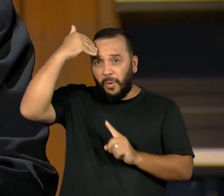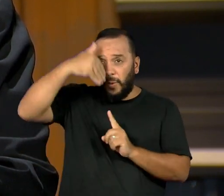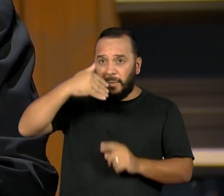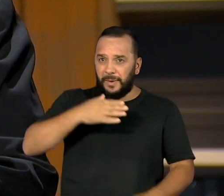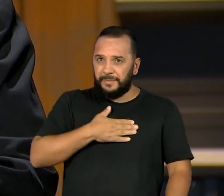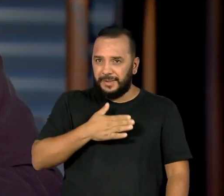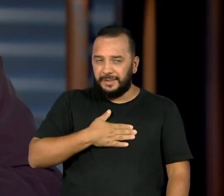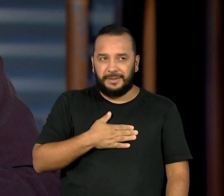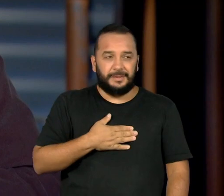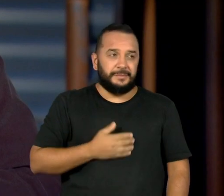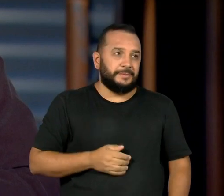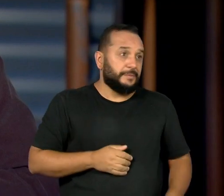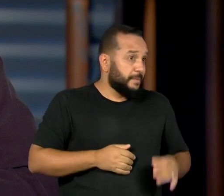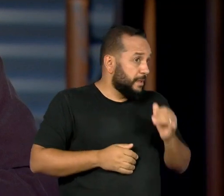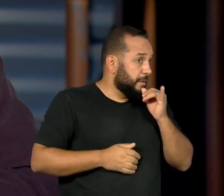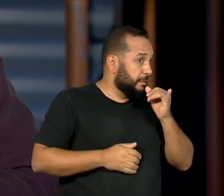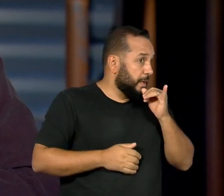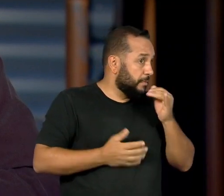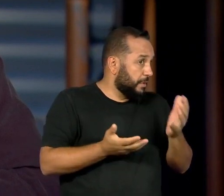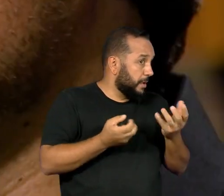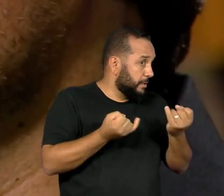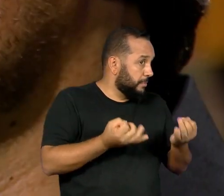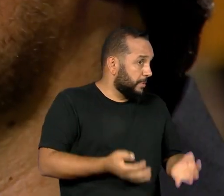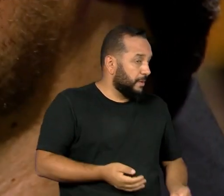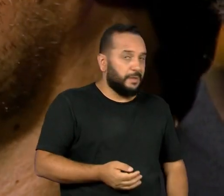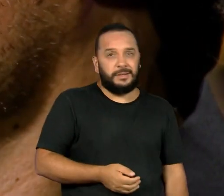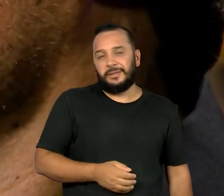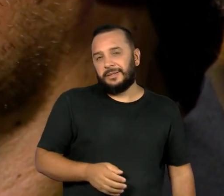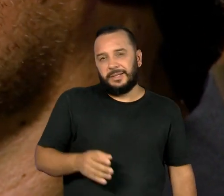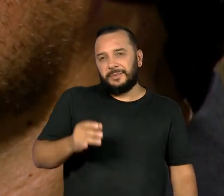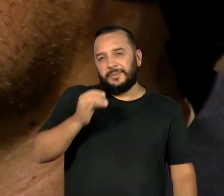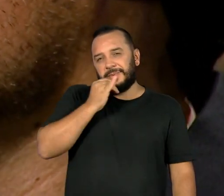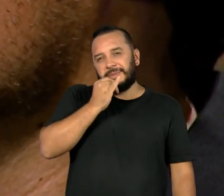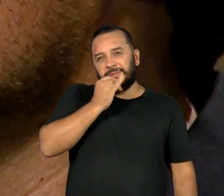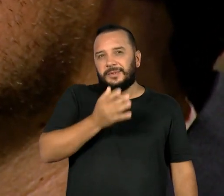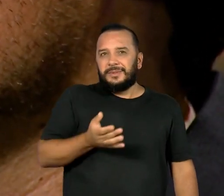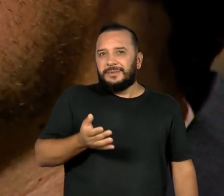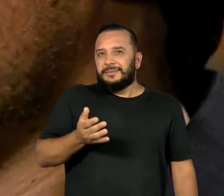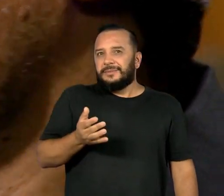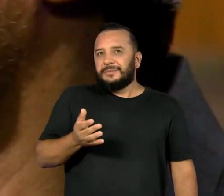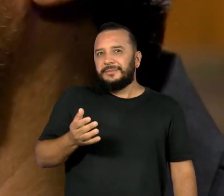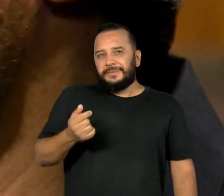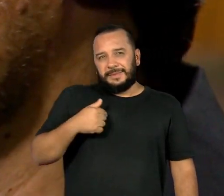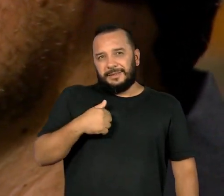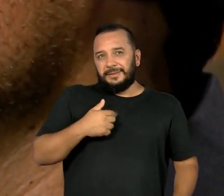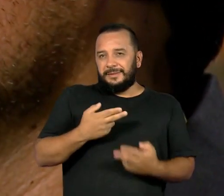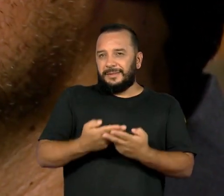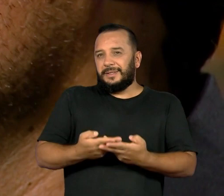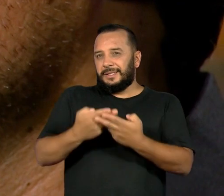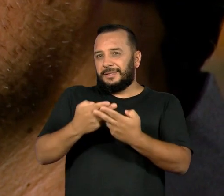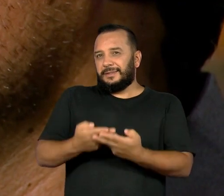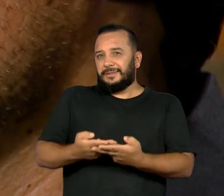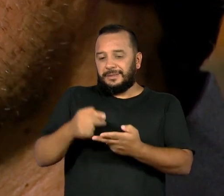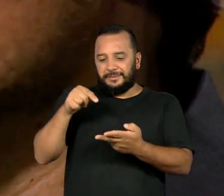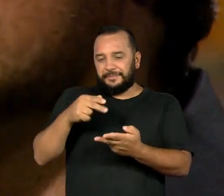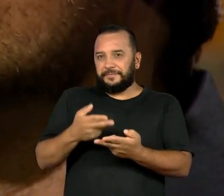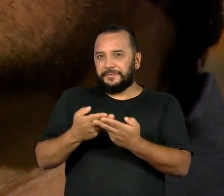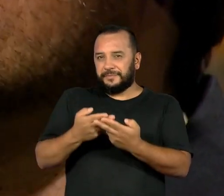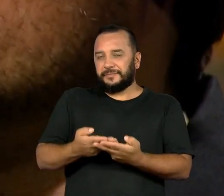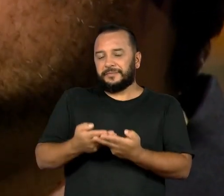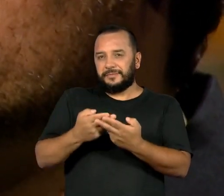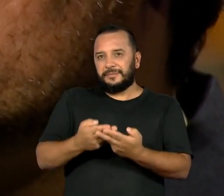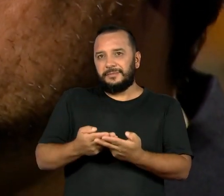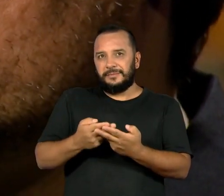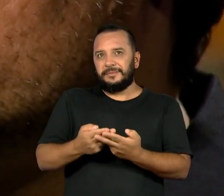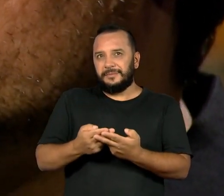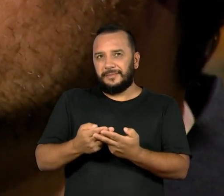Tem algum exemplo assim para compartilhar? Por exemplo, a paciência com o tempo de